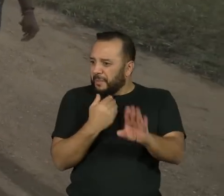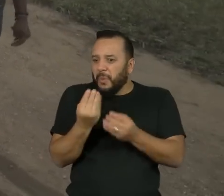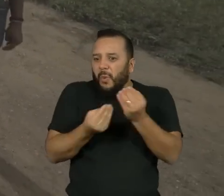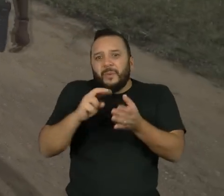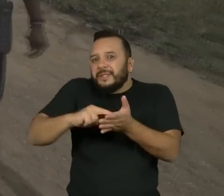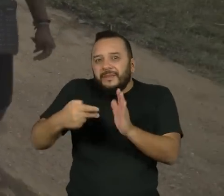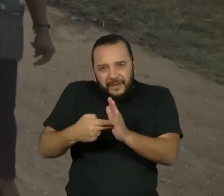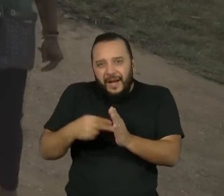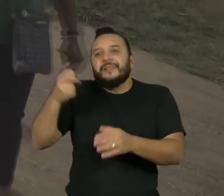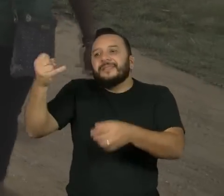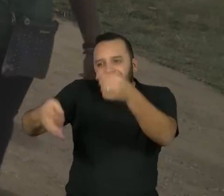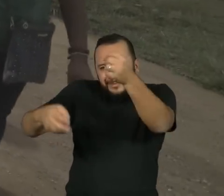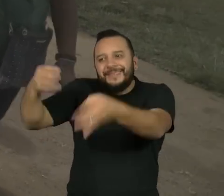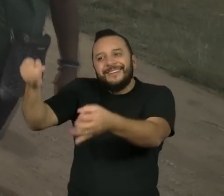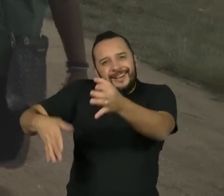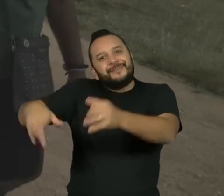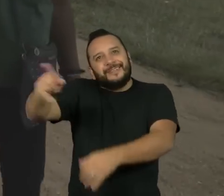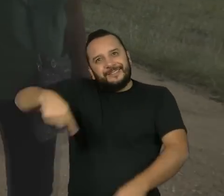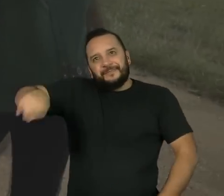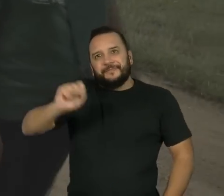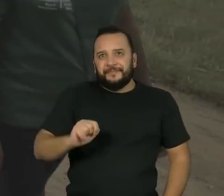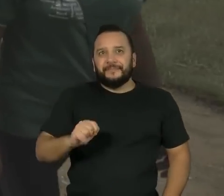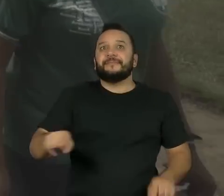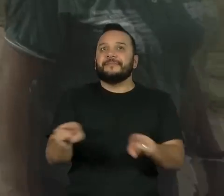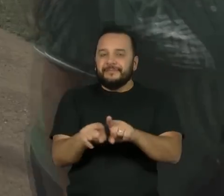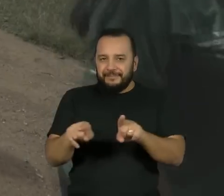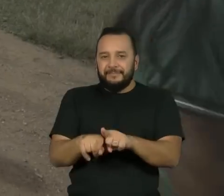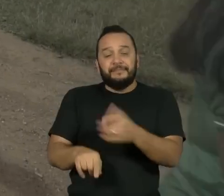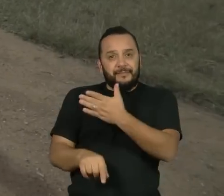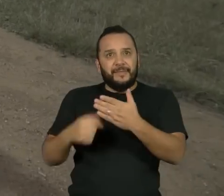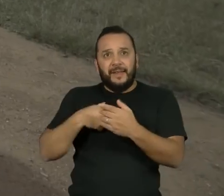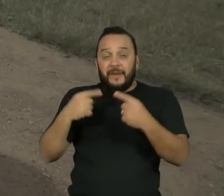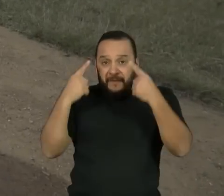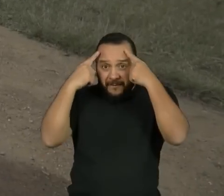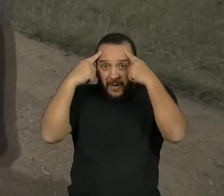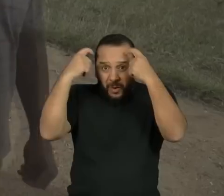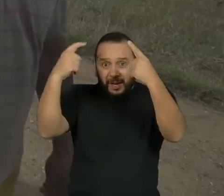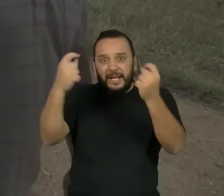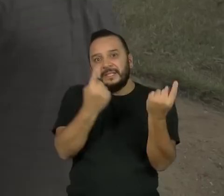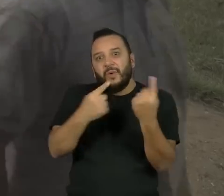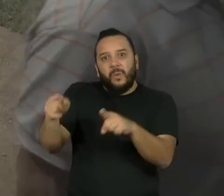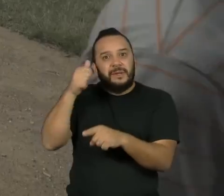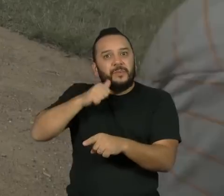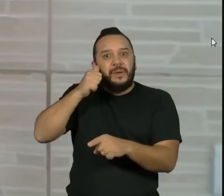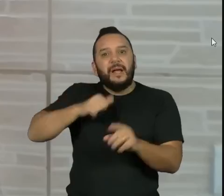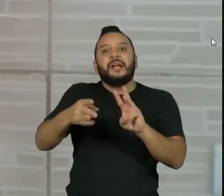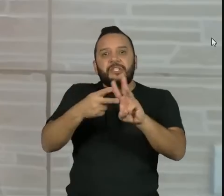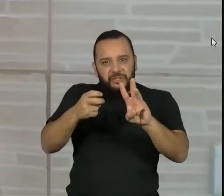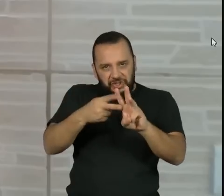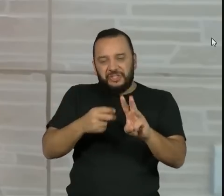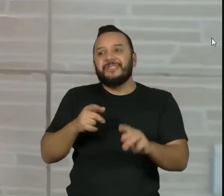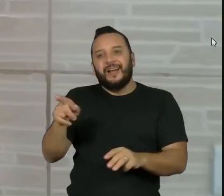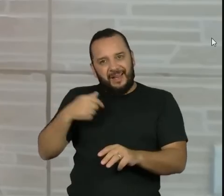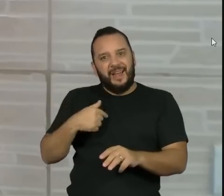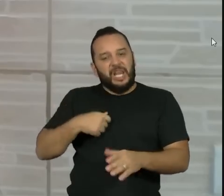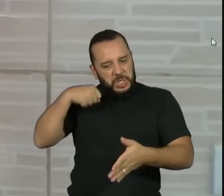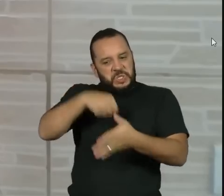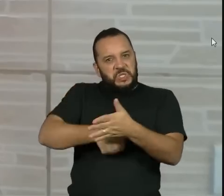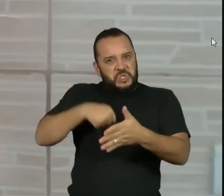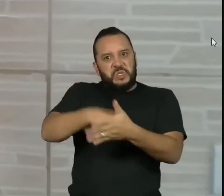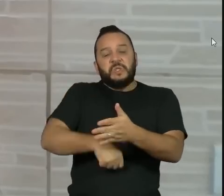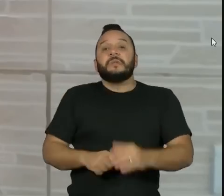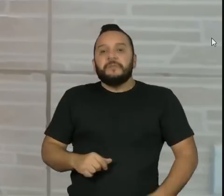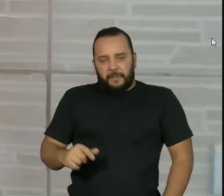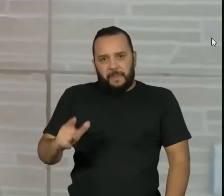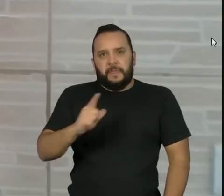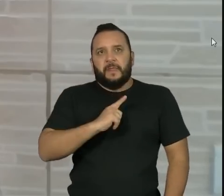Elisângela Baré se destacou ainda pelo trabalho de combate à violência contra a mulher indígena. A gente tem promotoras